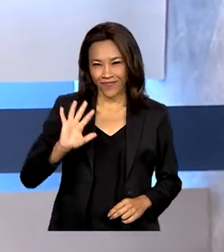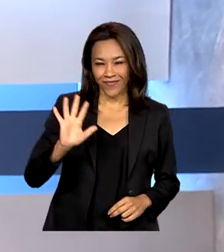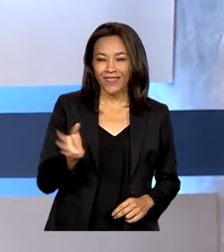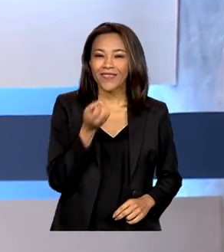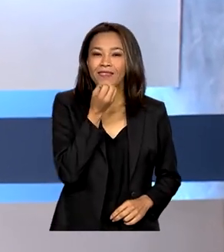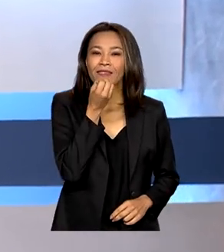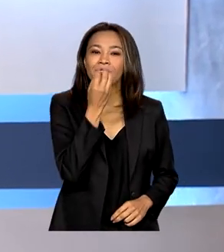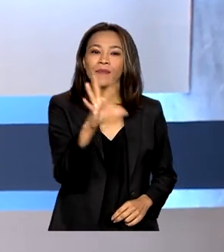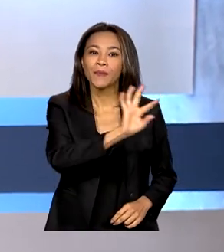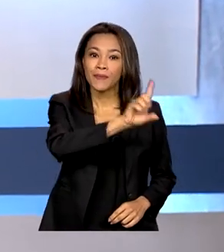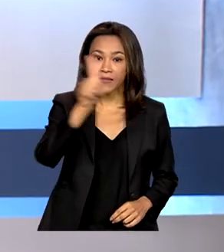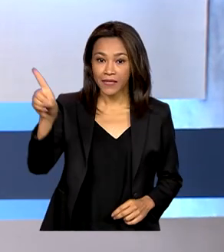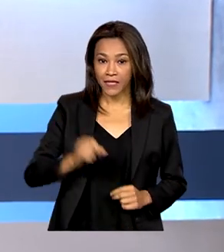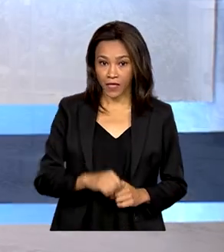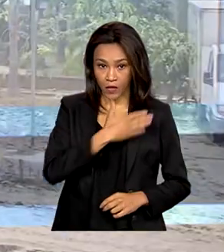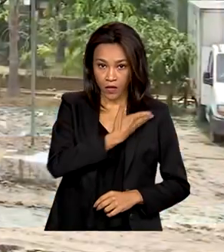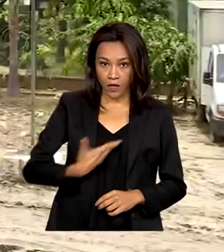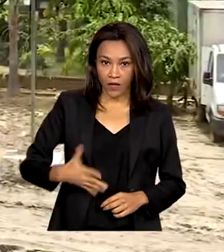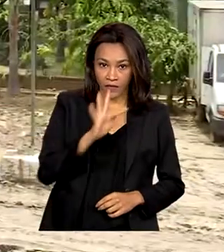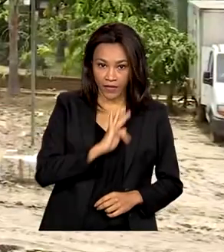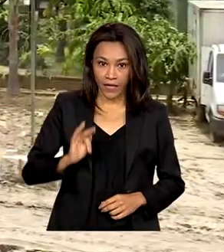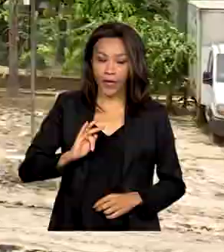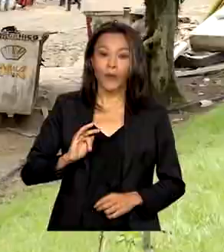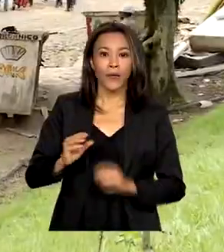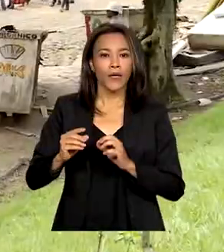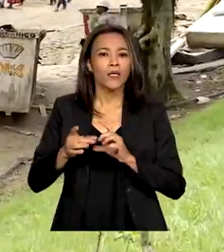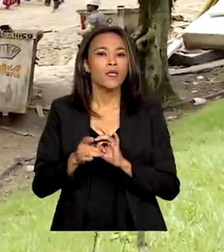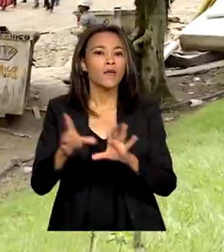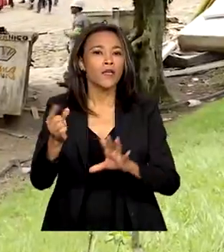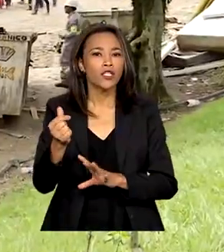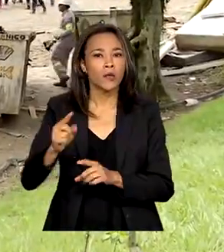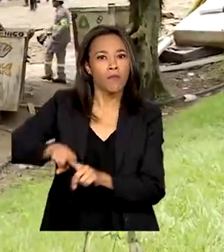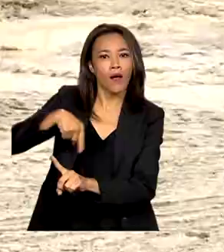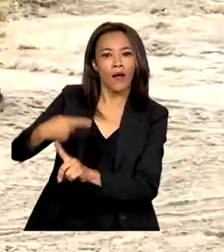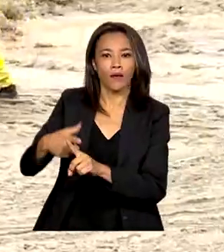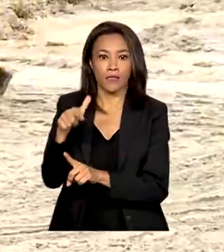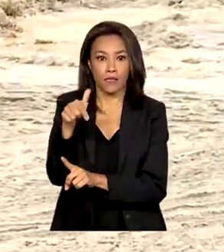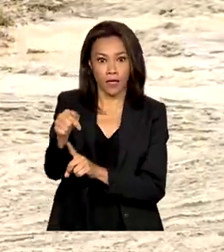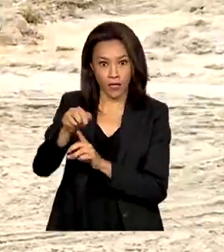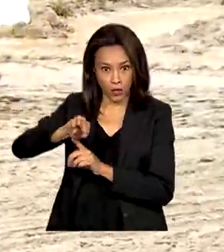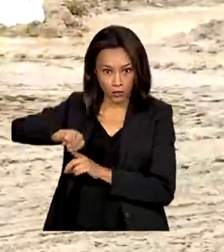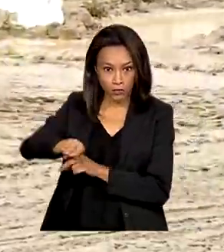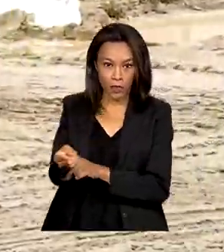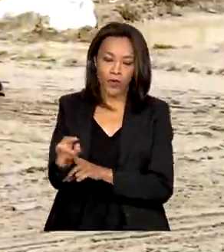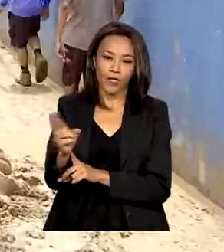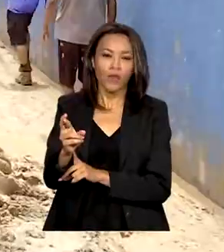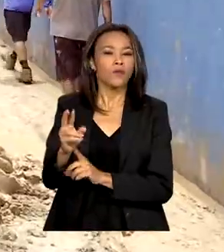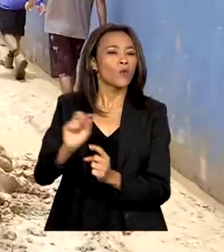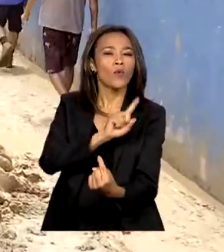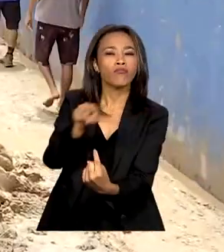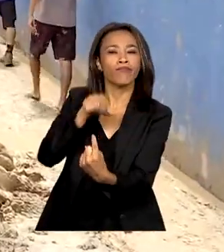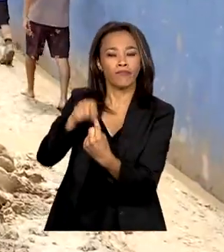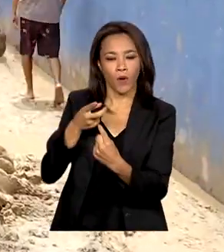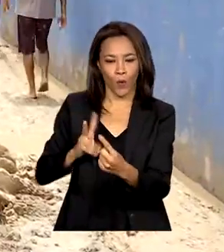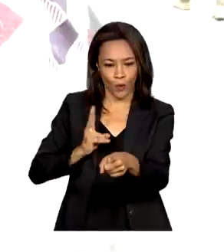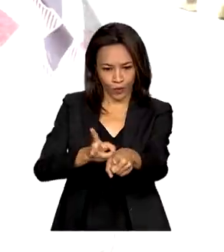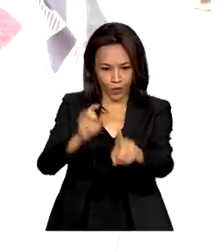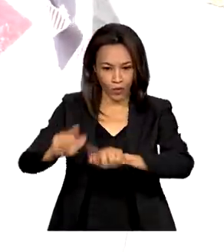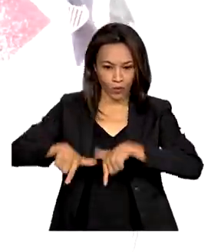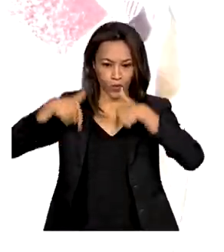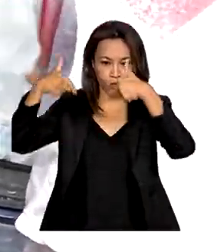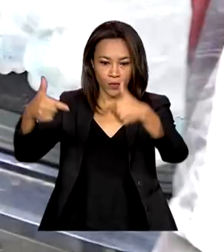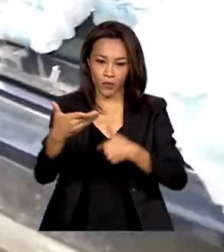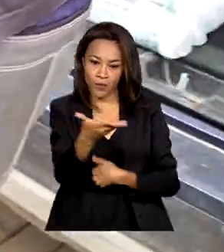Olá, bom dia. Governo federal libera mais de 7 milhões de reais para dar continuidade aos trabalhos em